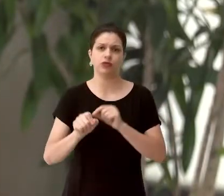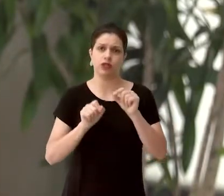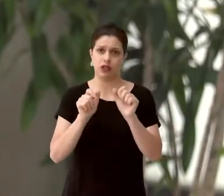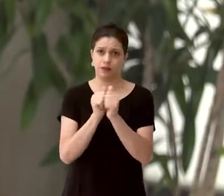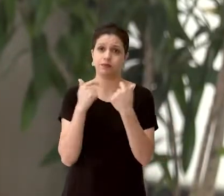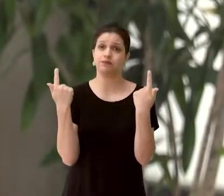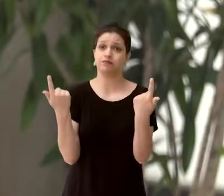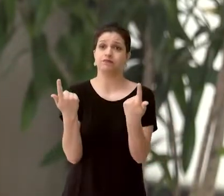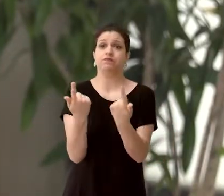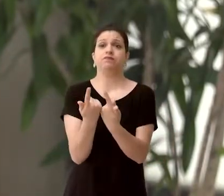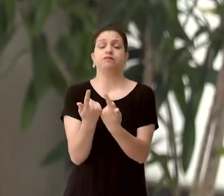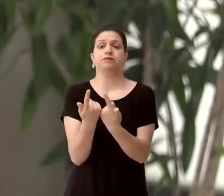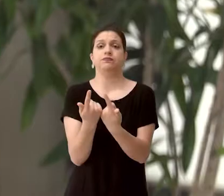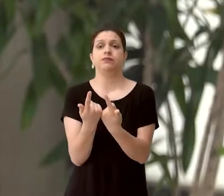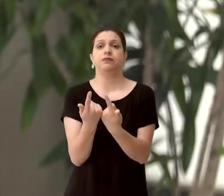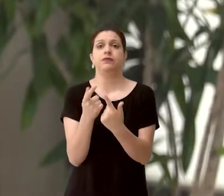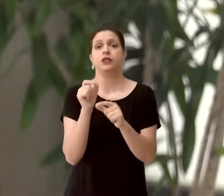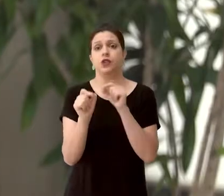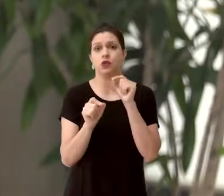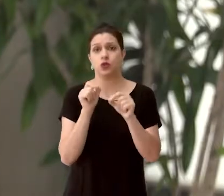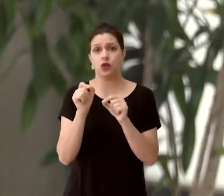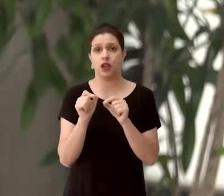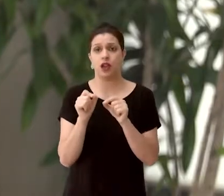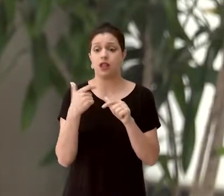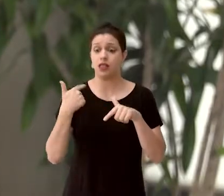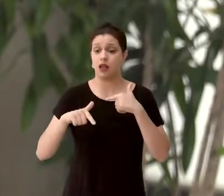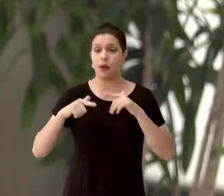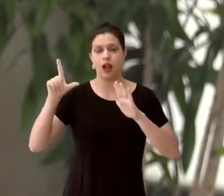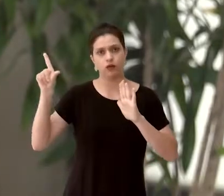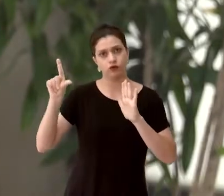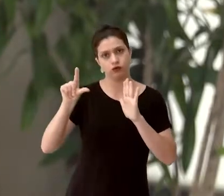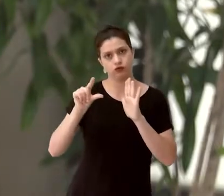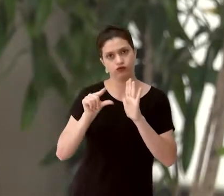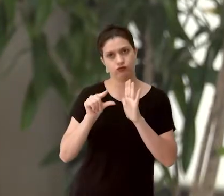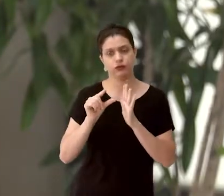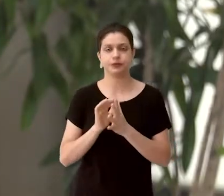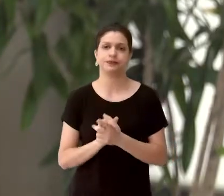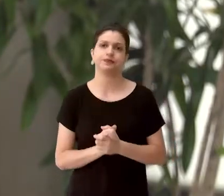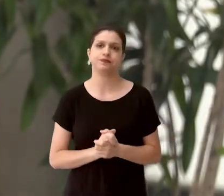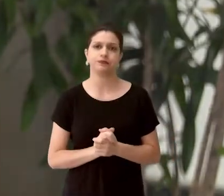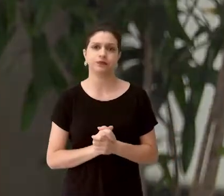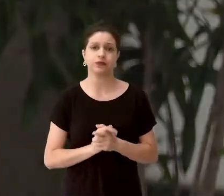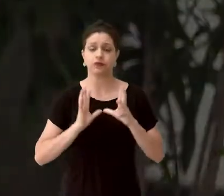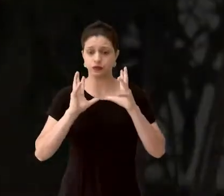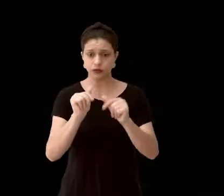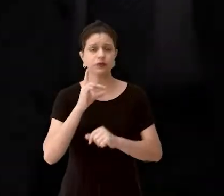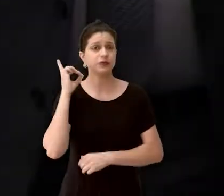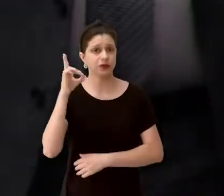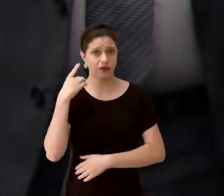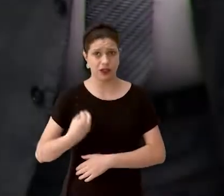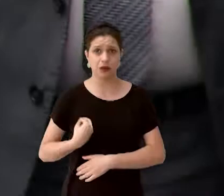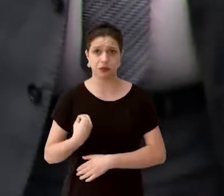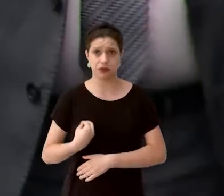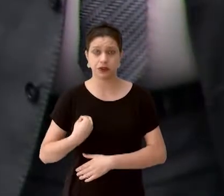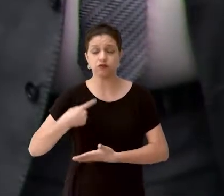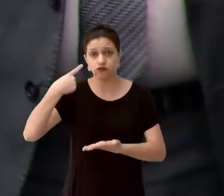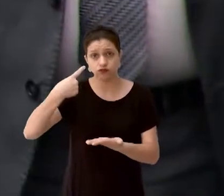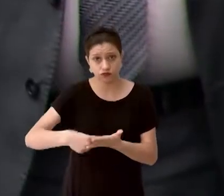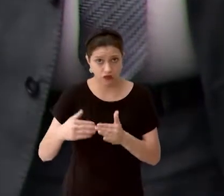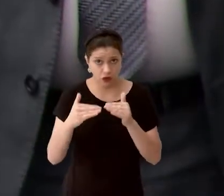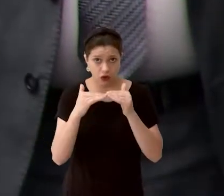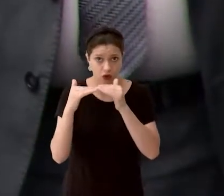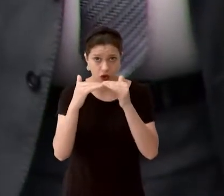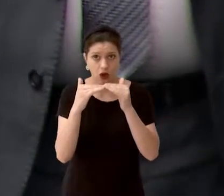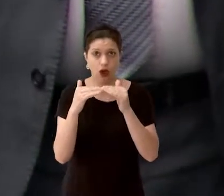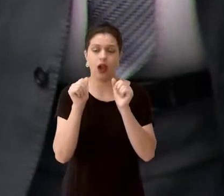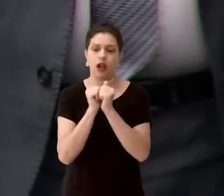deputados decidiram que a casa passaria, a partir dessa data, a funcionar de forma reduzida. Entanto, de acordo, todos